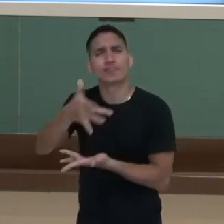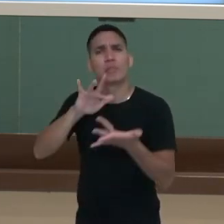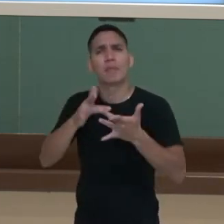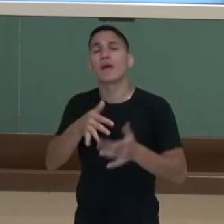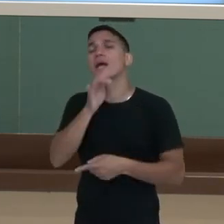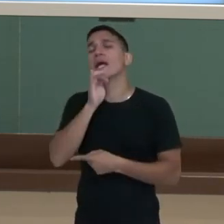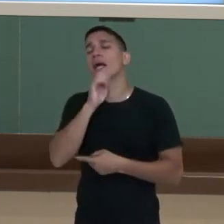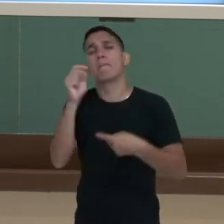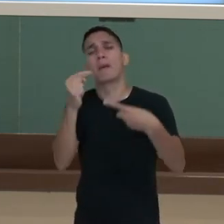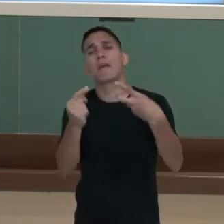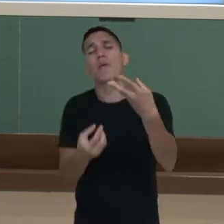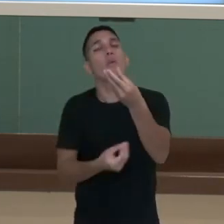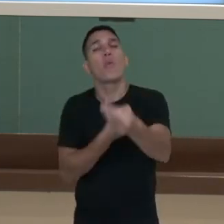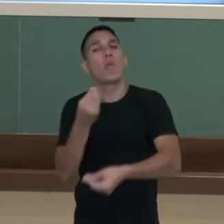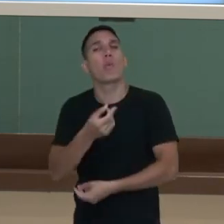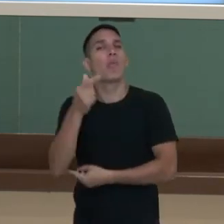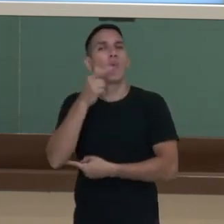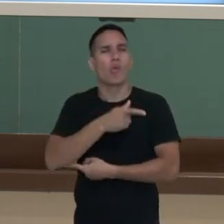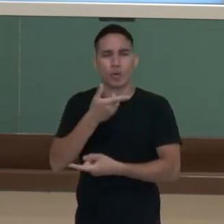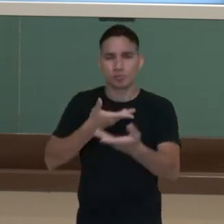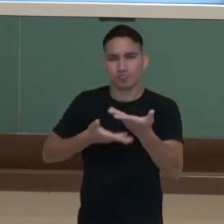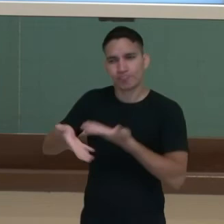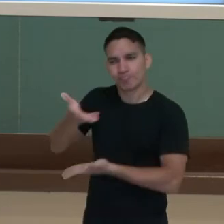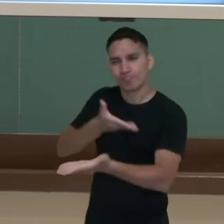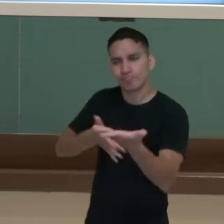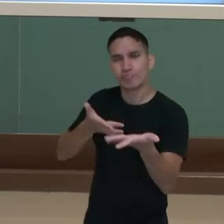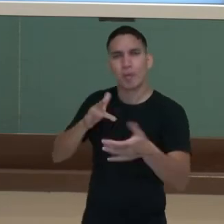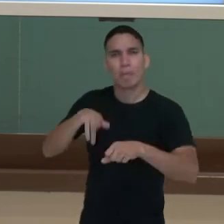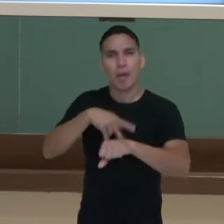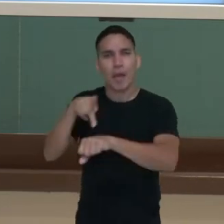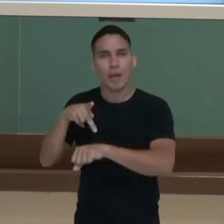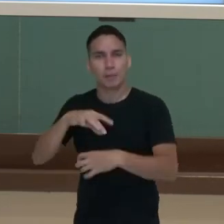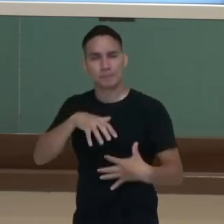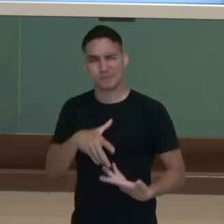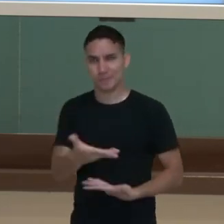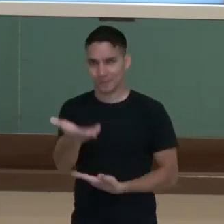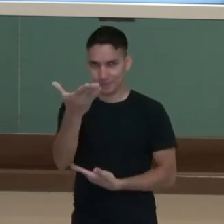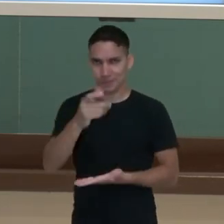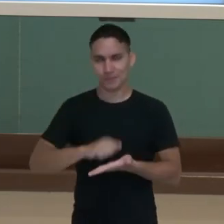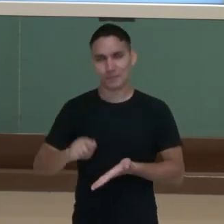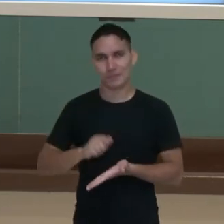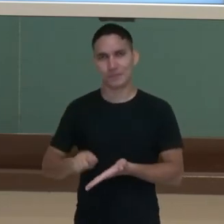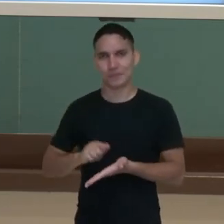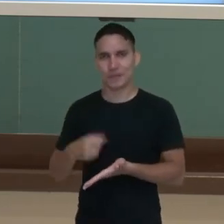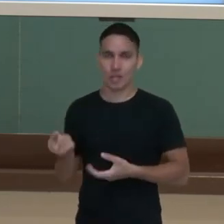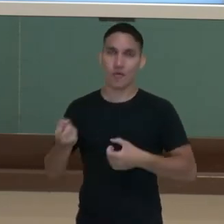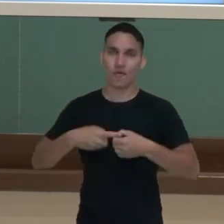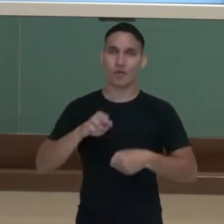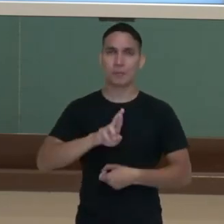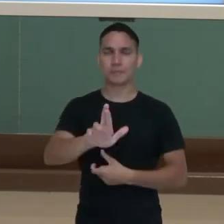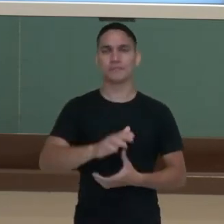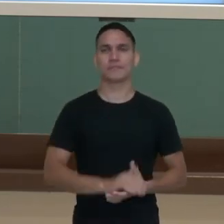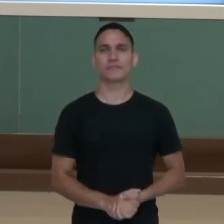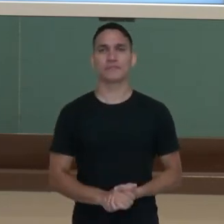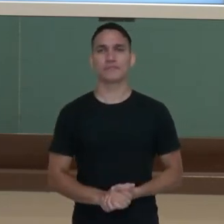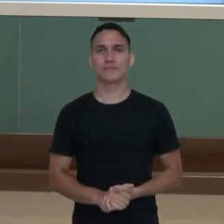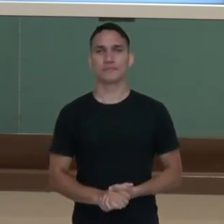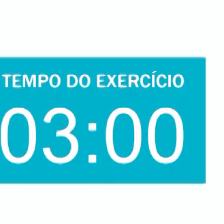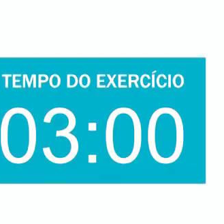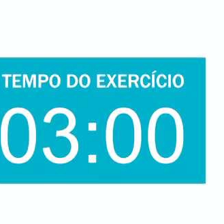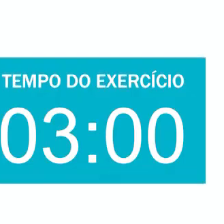como que você pode então, ter essas relações internacionais aí no mundo, tá bom? Então, faça aí e retornaremos a